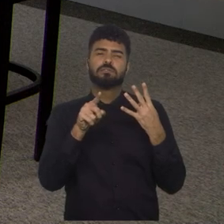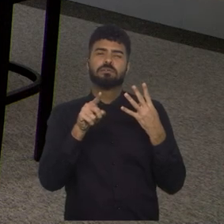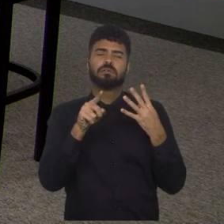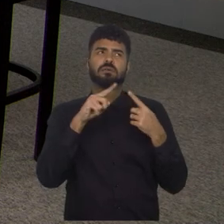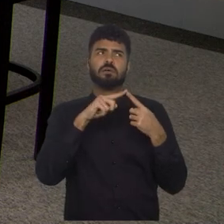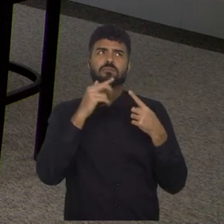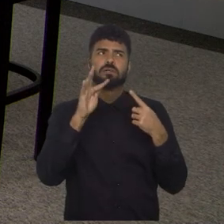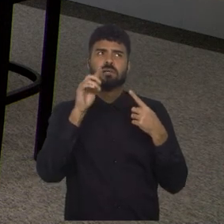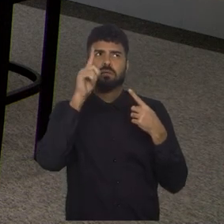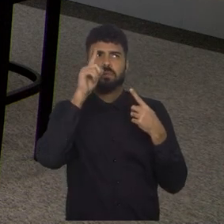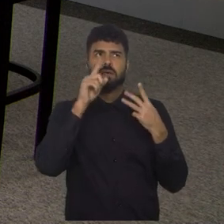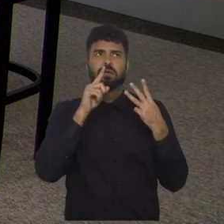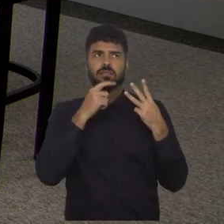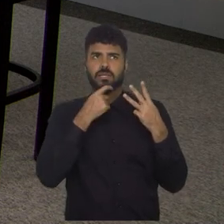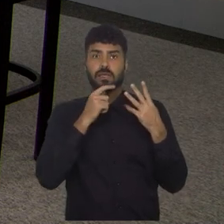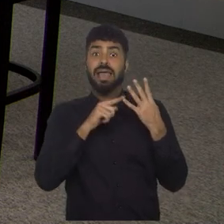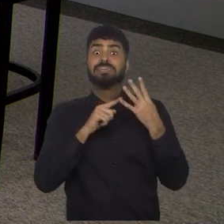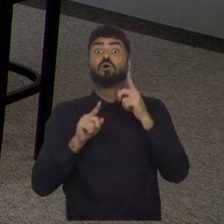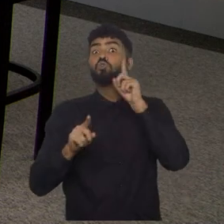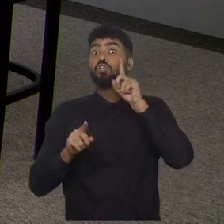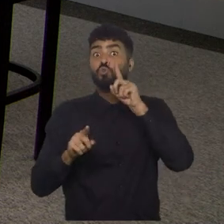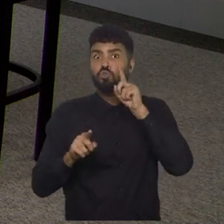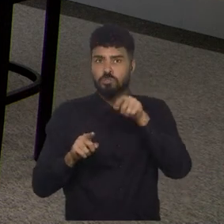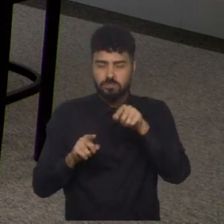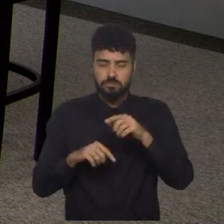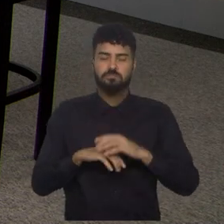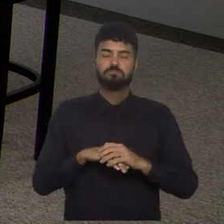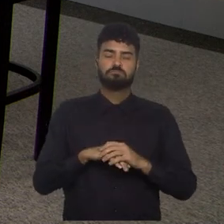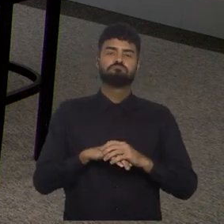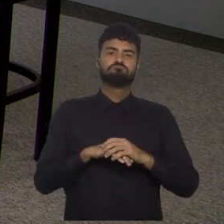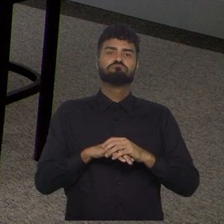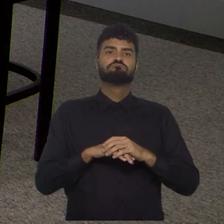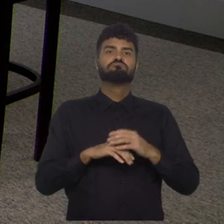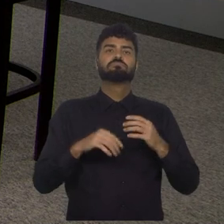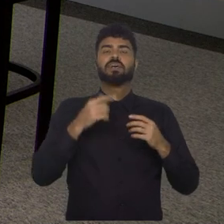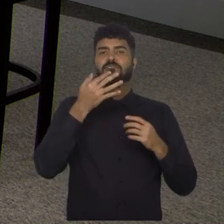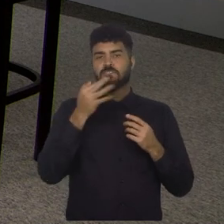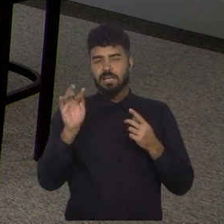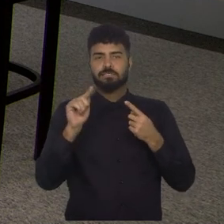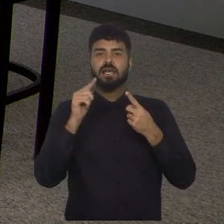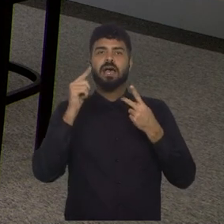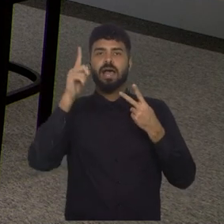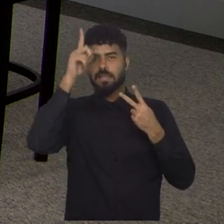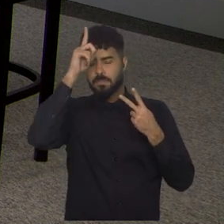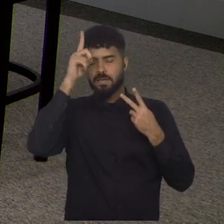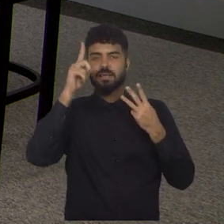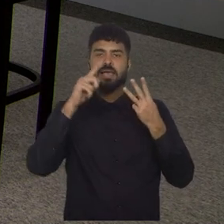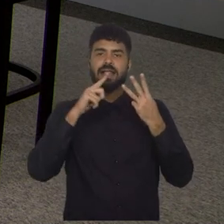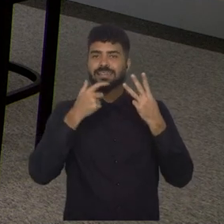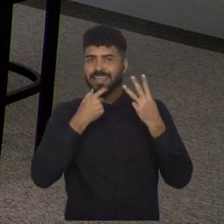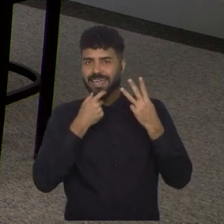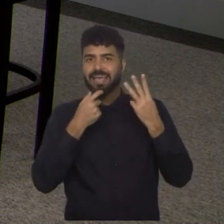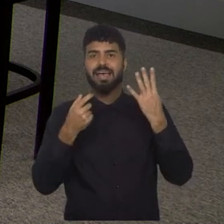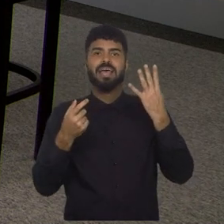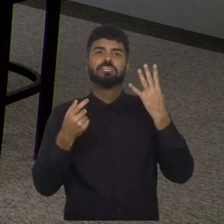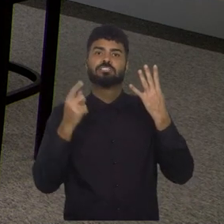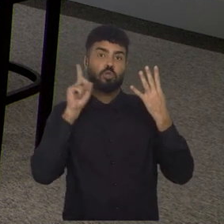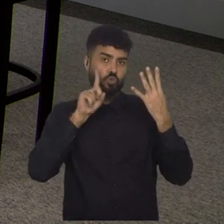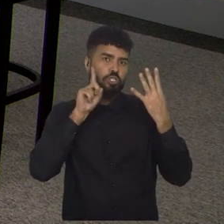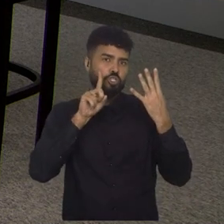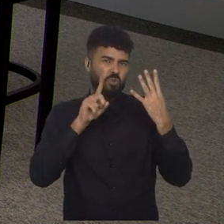França, Alemanha, Inglaterra e Alemanha. E Estados Unidos, perdão. Uhum. França, Alemanha, Inglaterra e Estados Unidos. Colocaria nesse